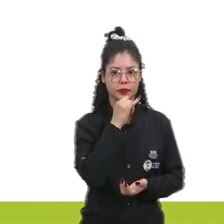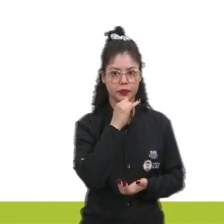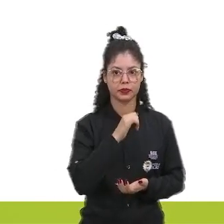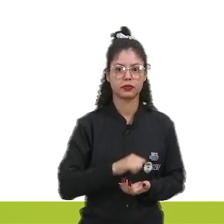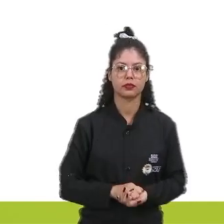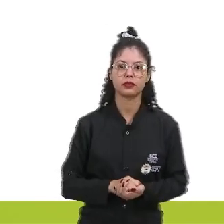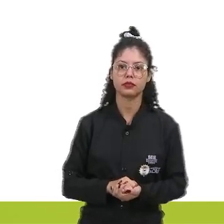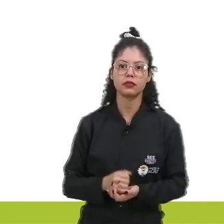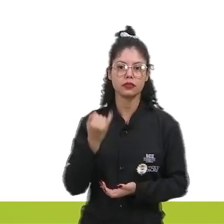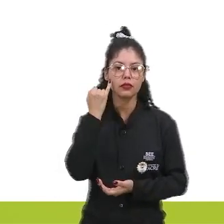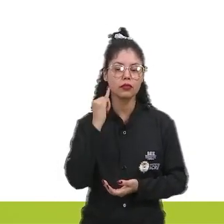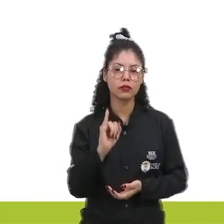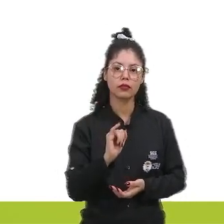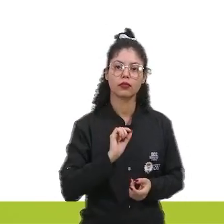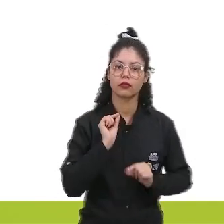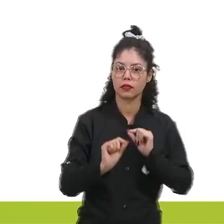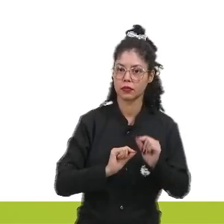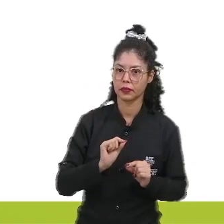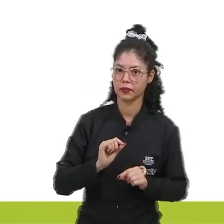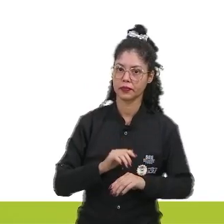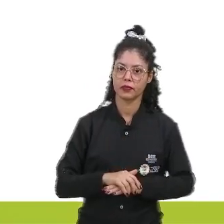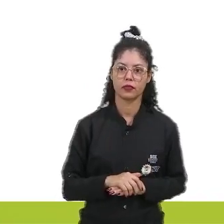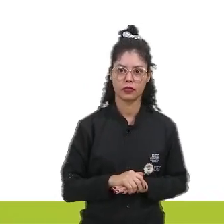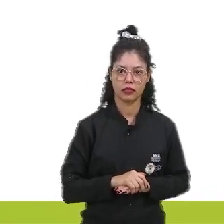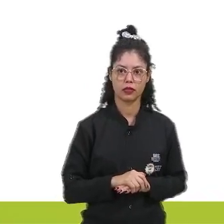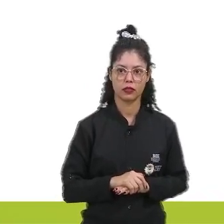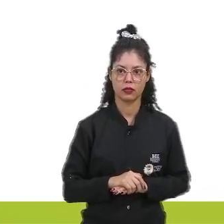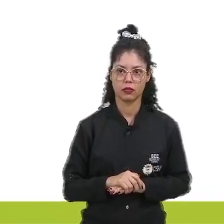classificar a ideia de